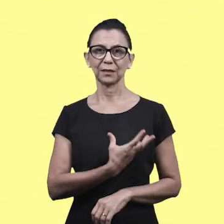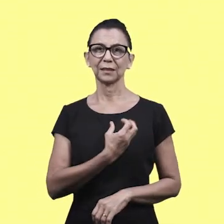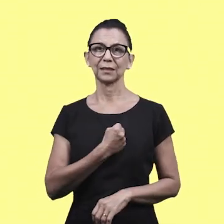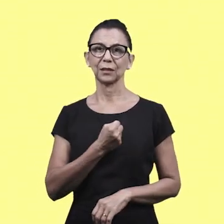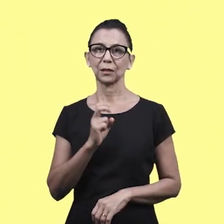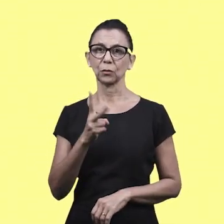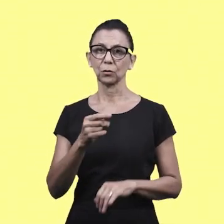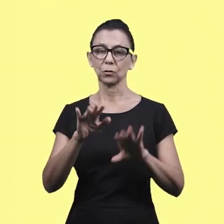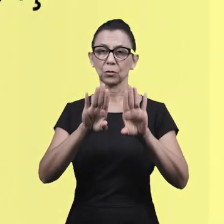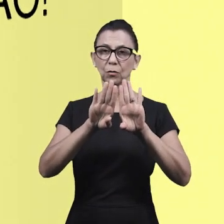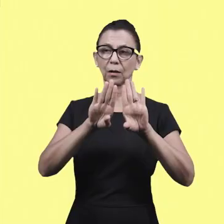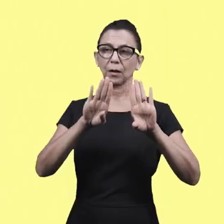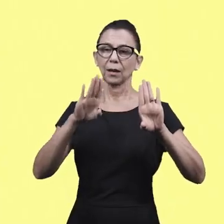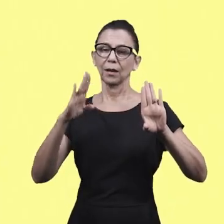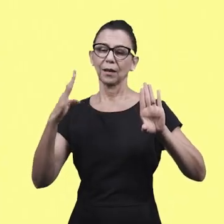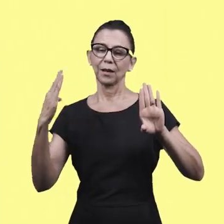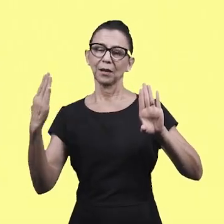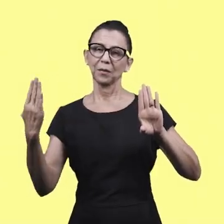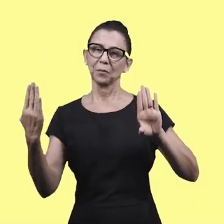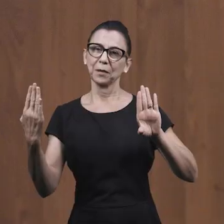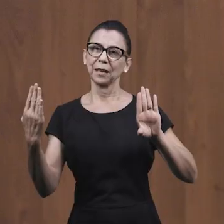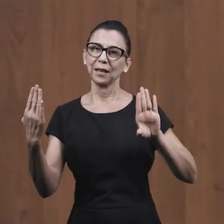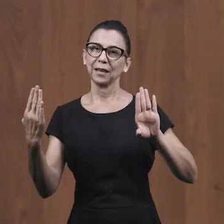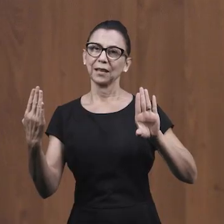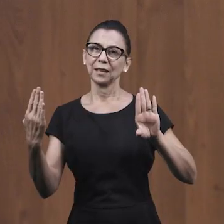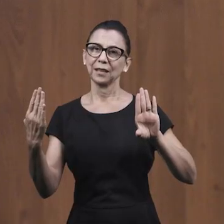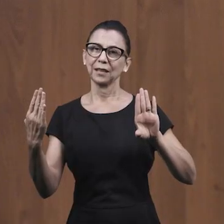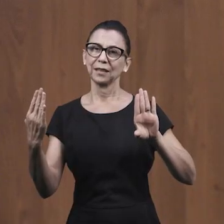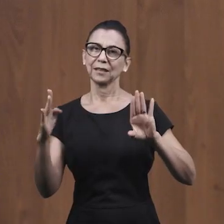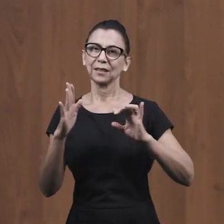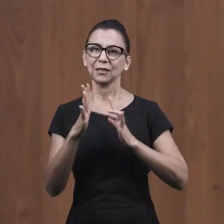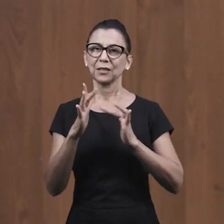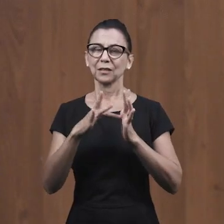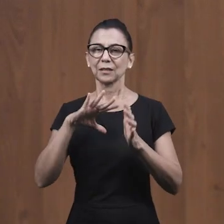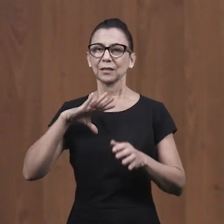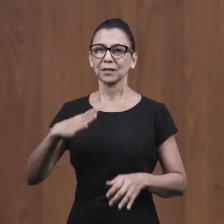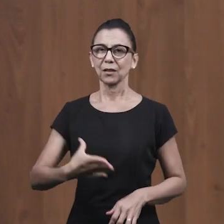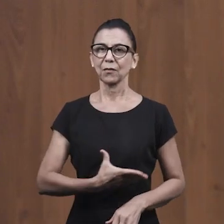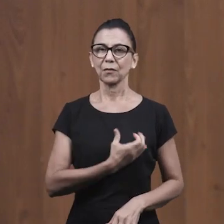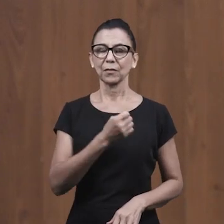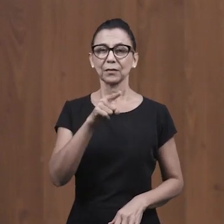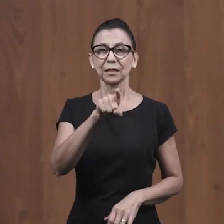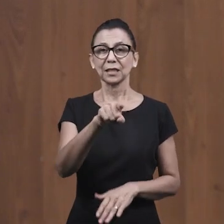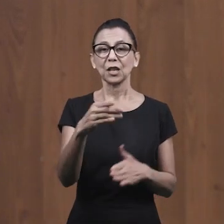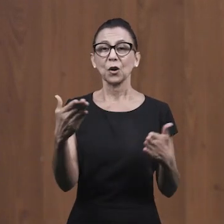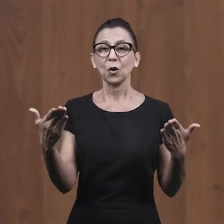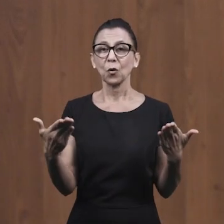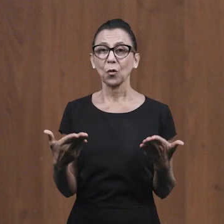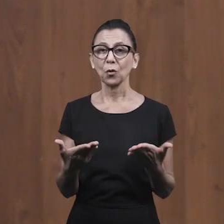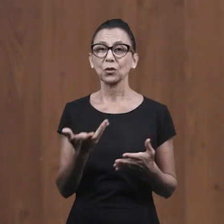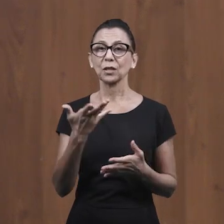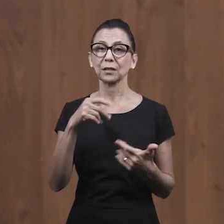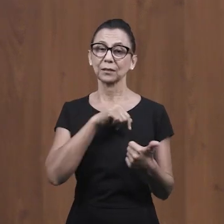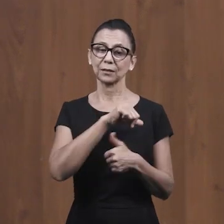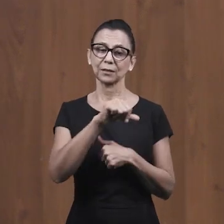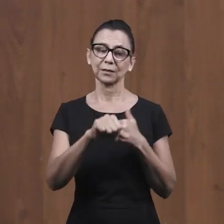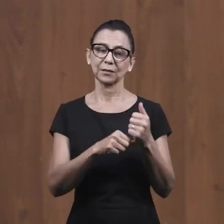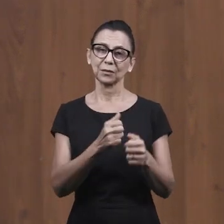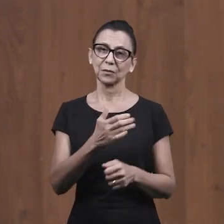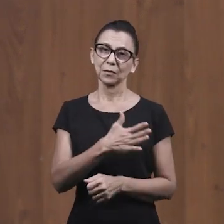ouverte. Aujourd'hui, Jésus veut te sauver. Il veut te donner une nouvelle vie, la vie